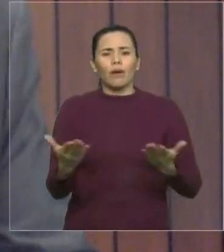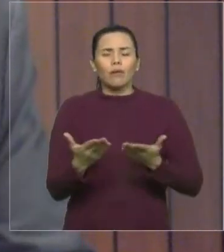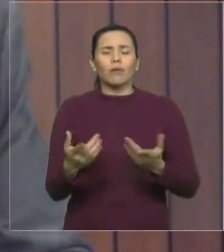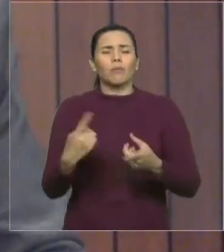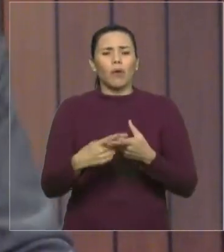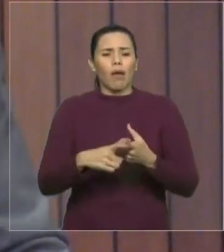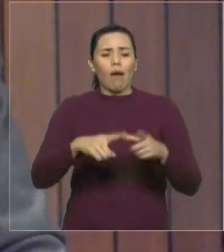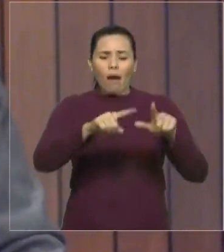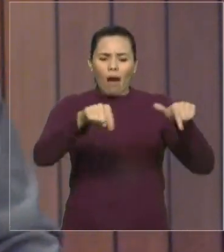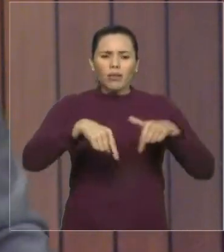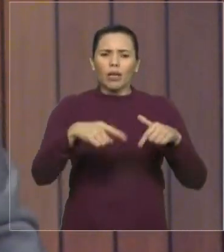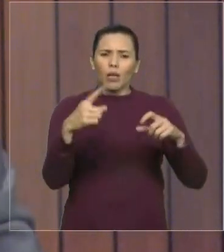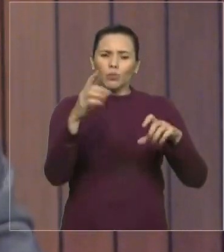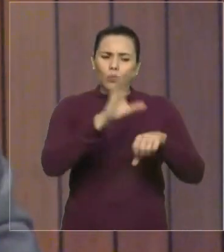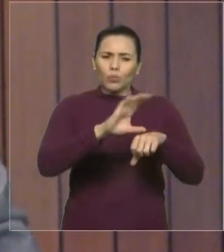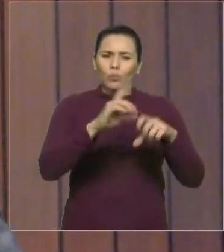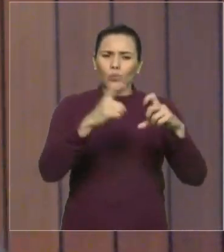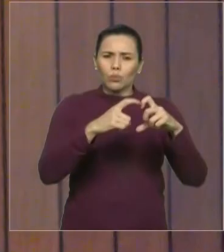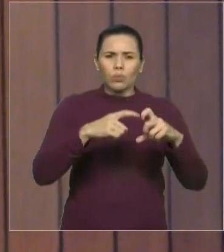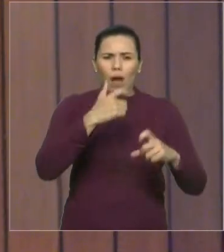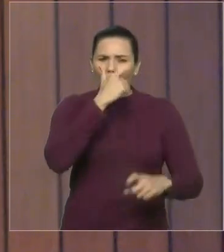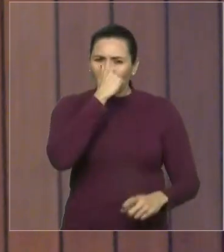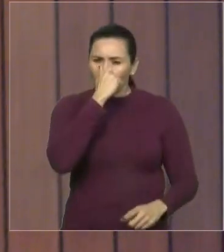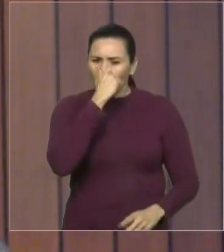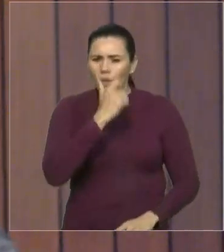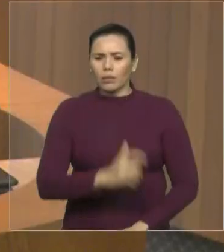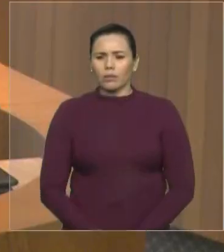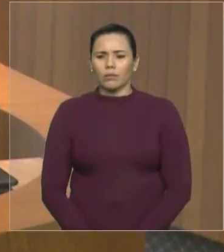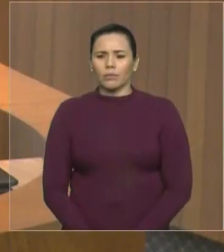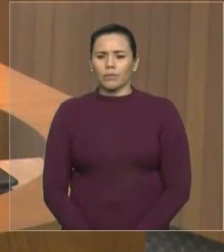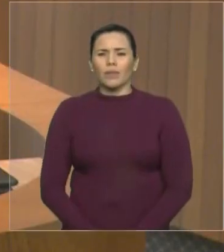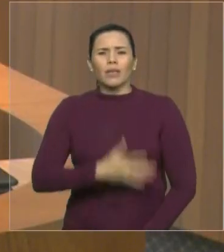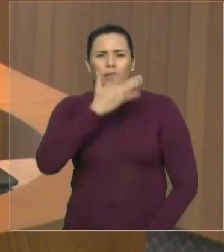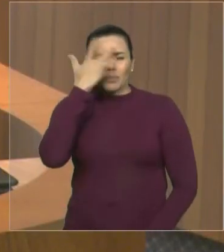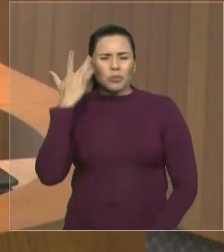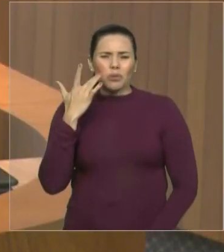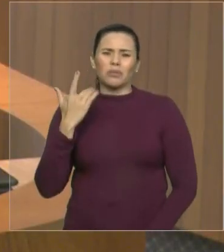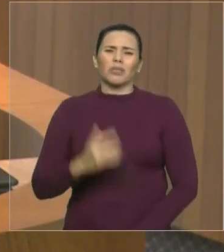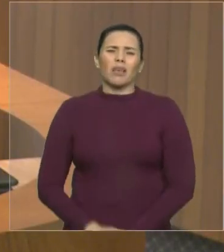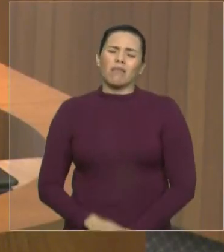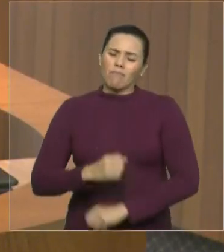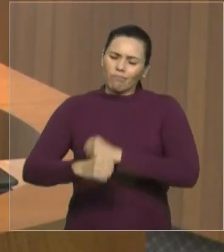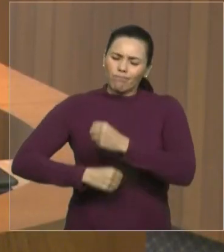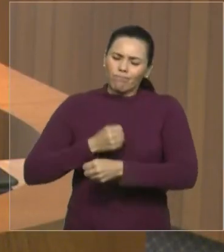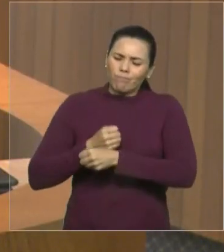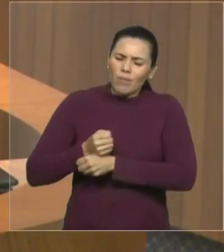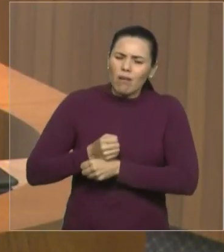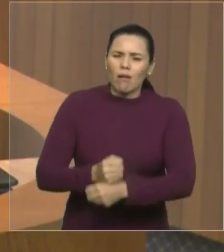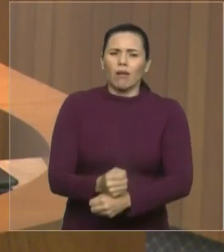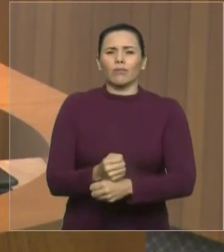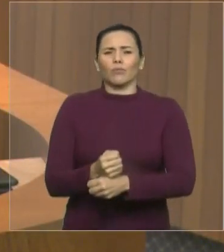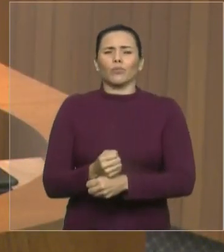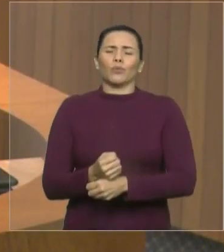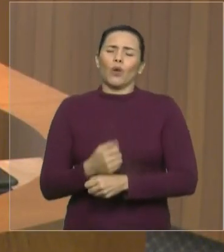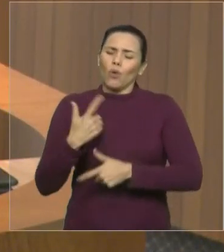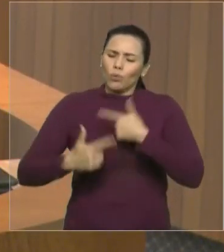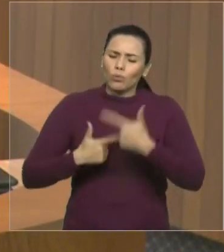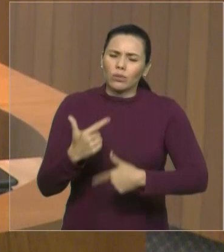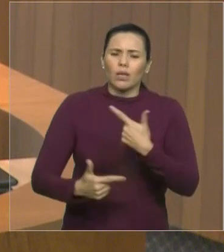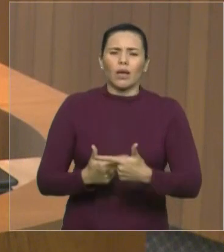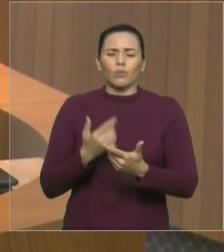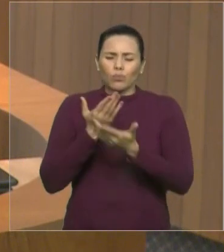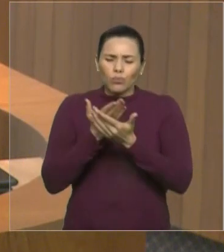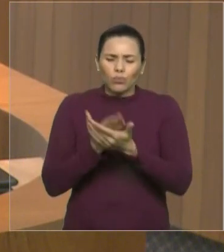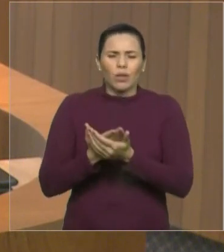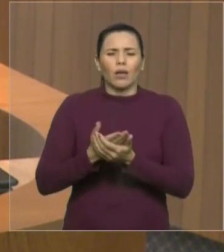do Maranhão. Isso tem lesado a boa-fé dessas pessoas que se esforçaram no vestibular. noites e noites